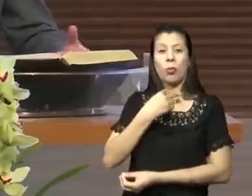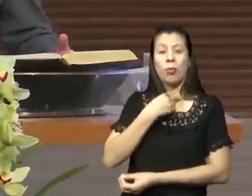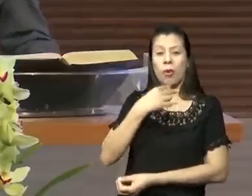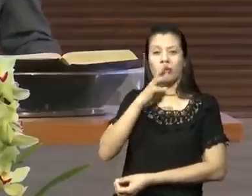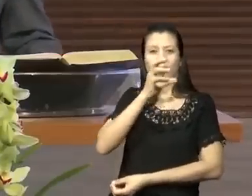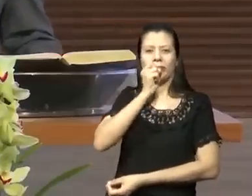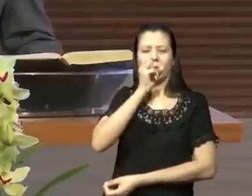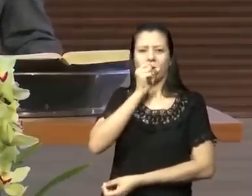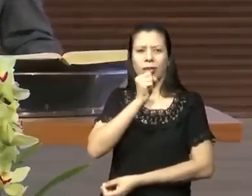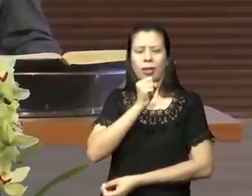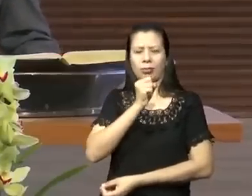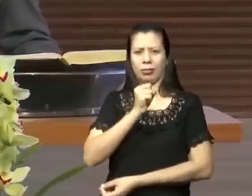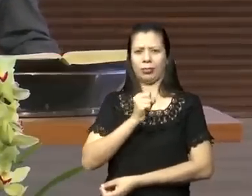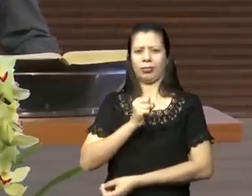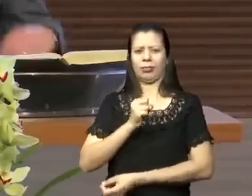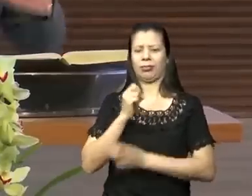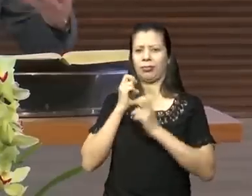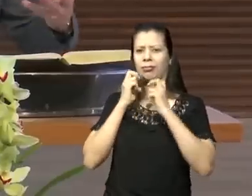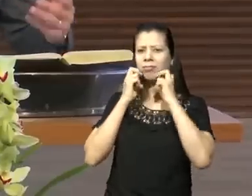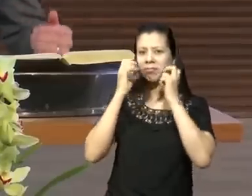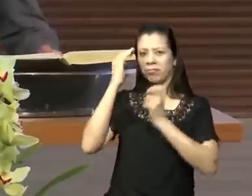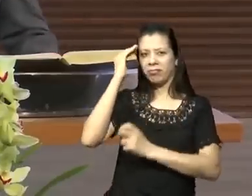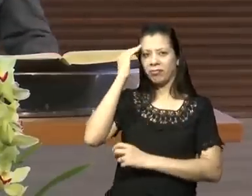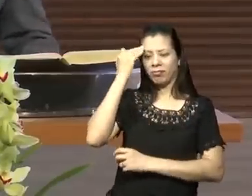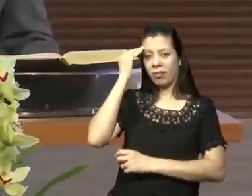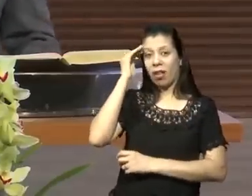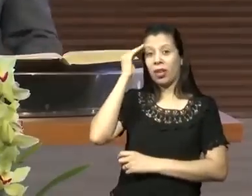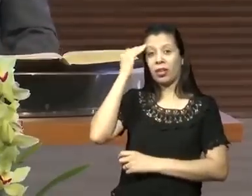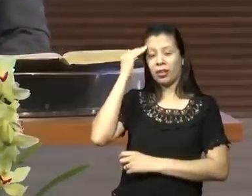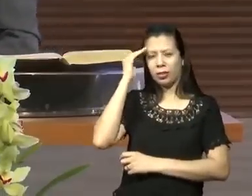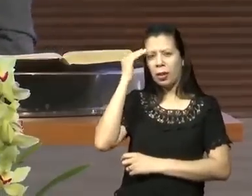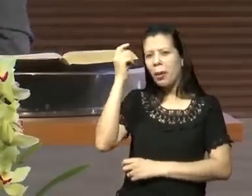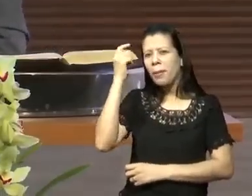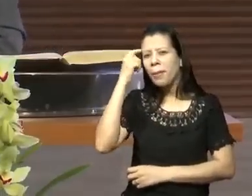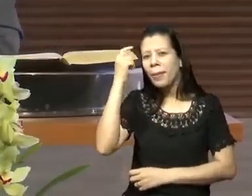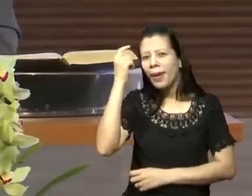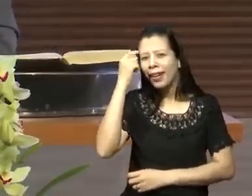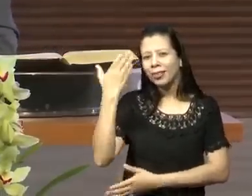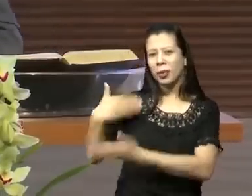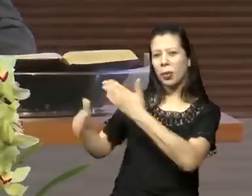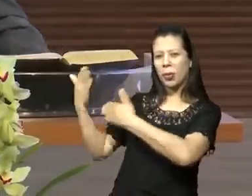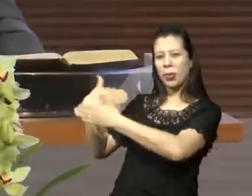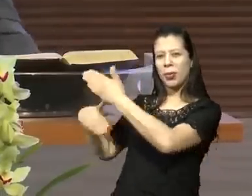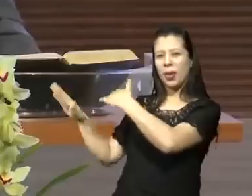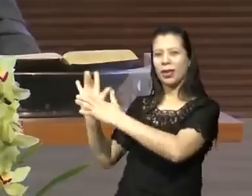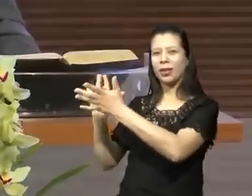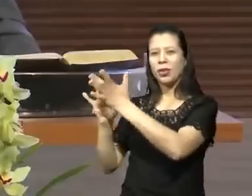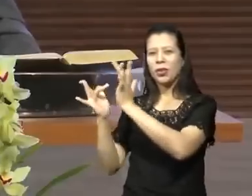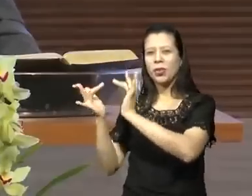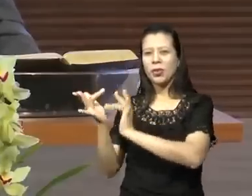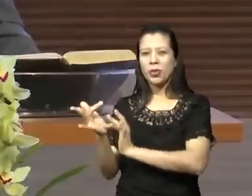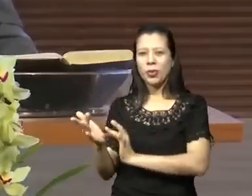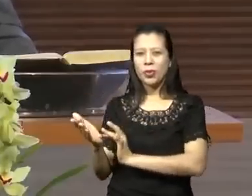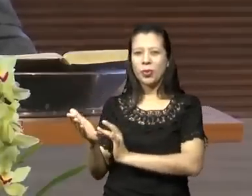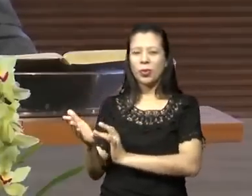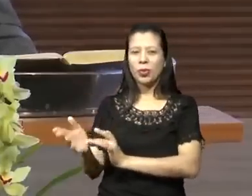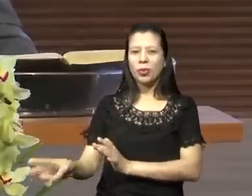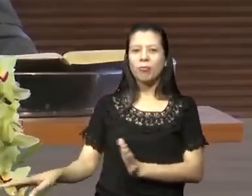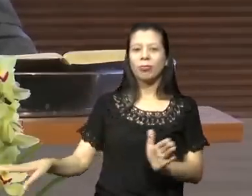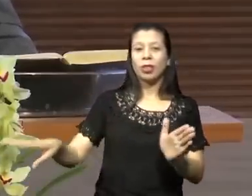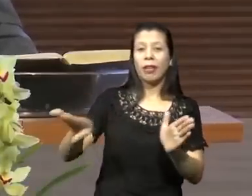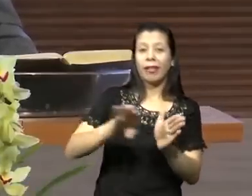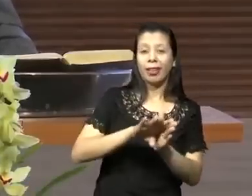dizendo eu sou a luz do mundo eu sou Deus ah queridos ele não foi aceito